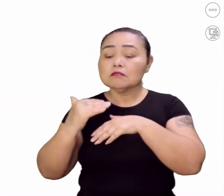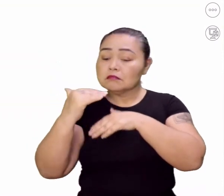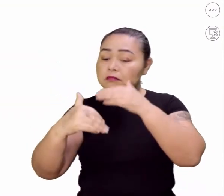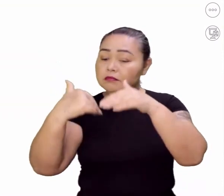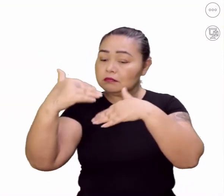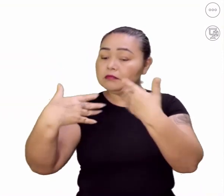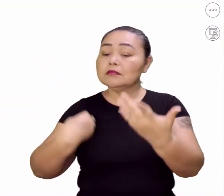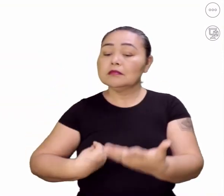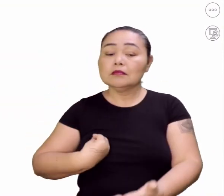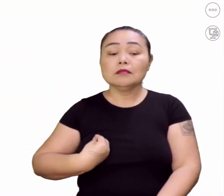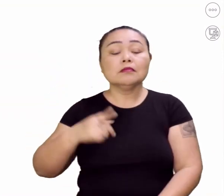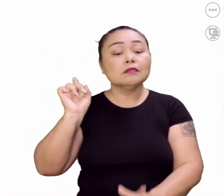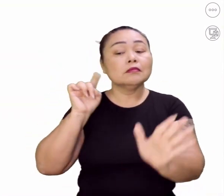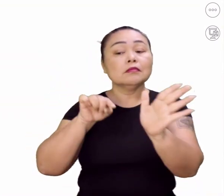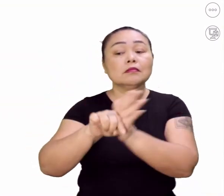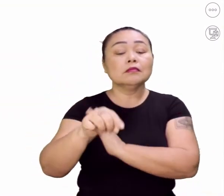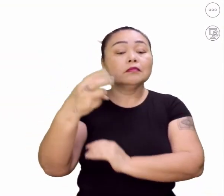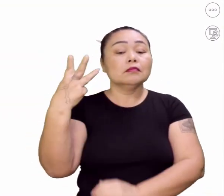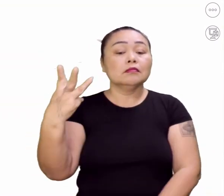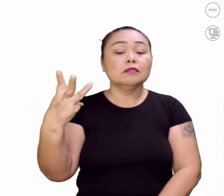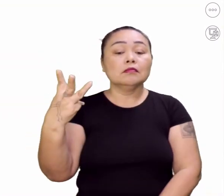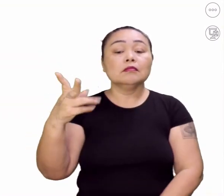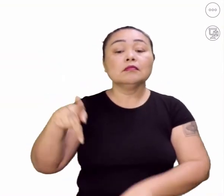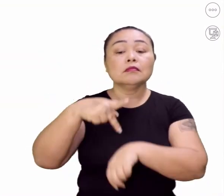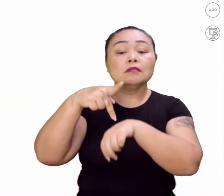vida. Vamos lá, questão 3.